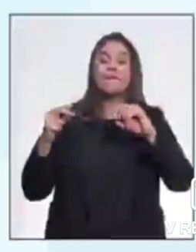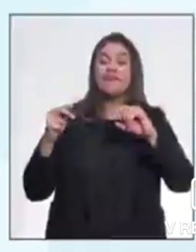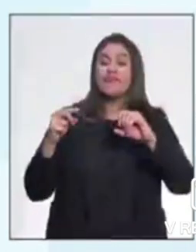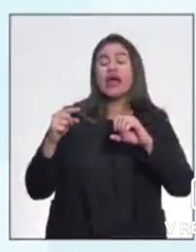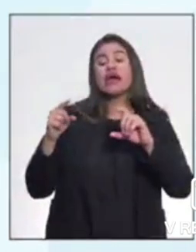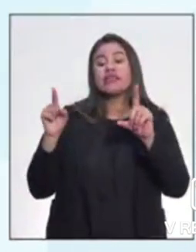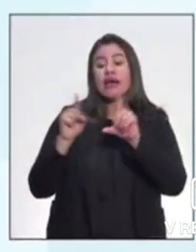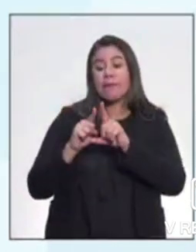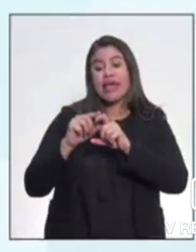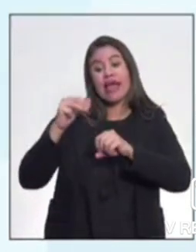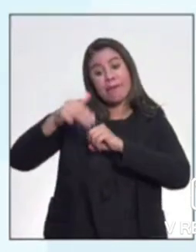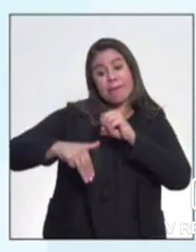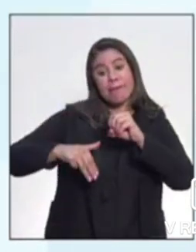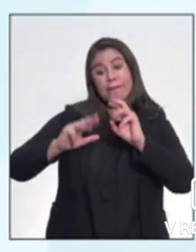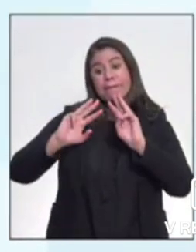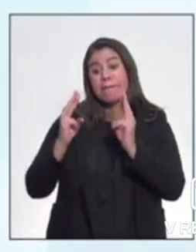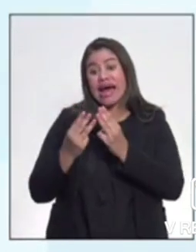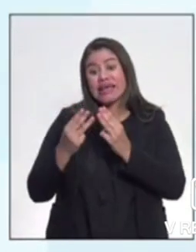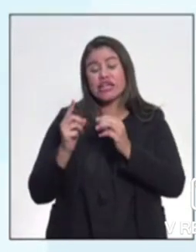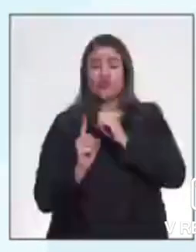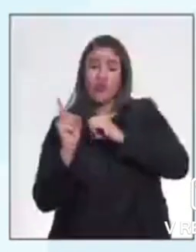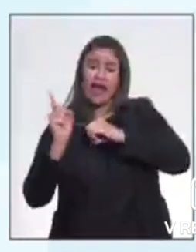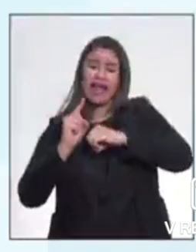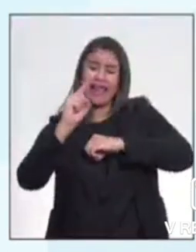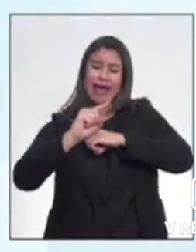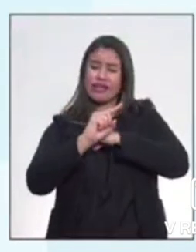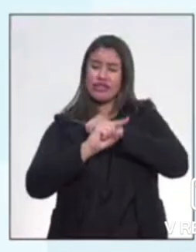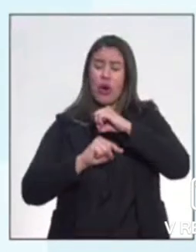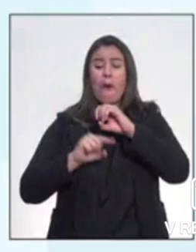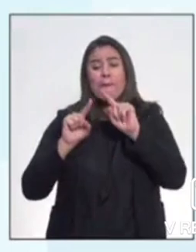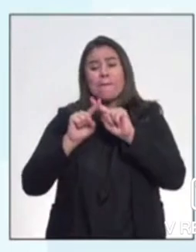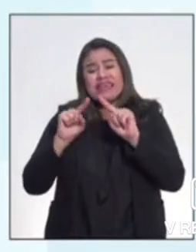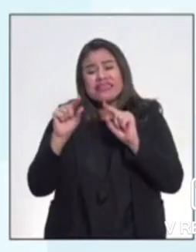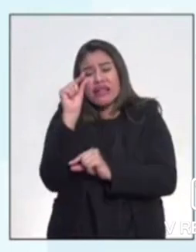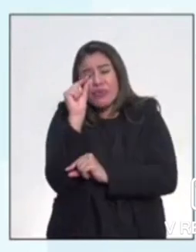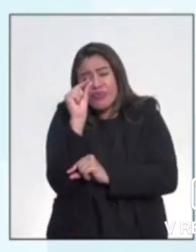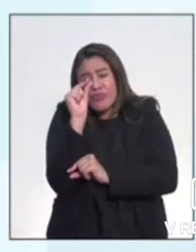Lembrando que ele é desprezível. Eu tenho a quantidade de próton, que é